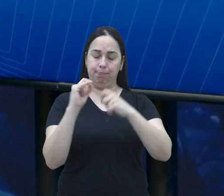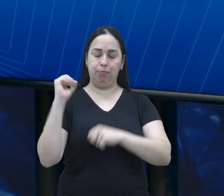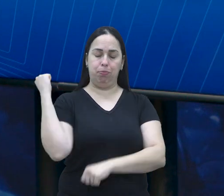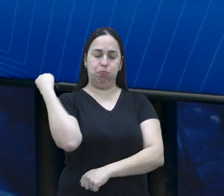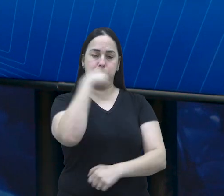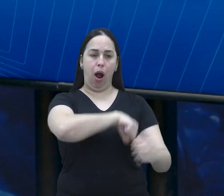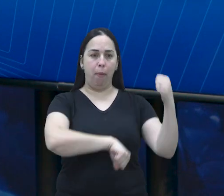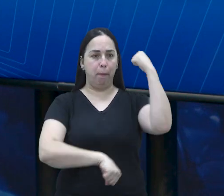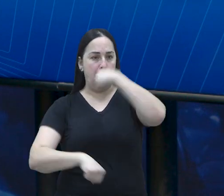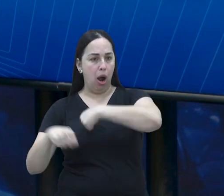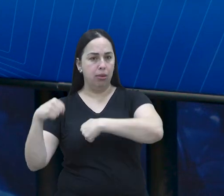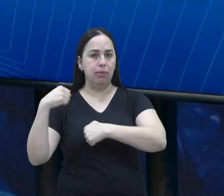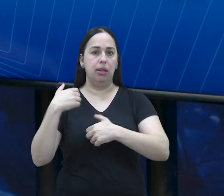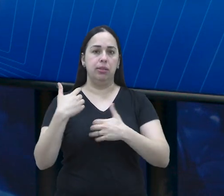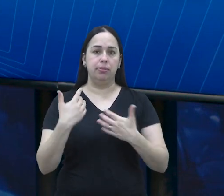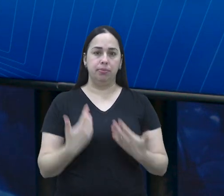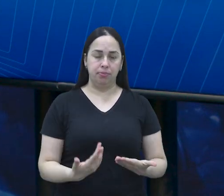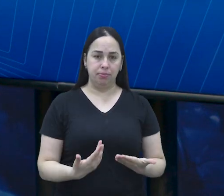Ela